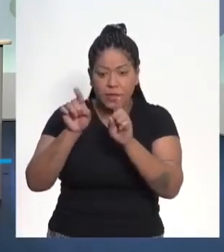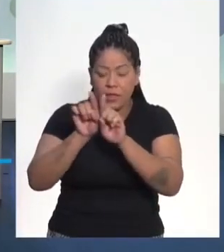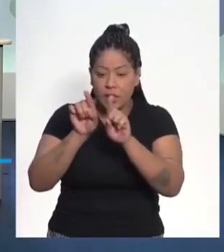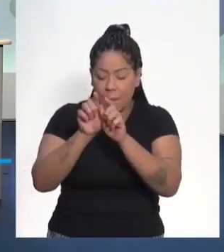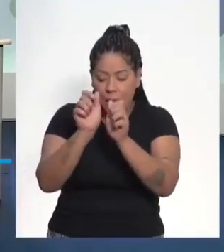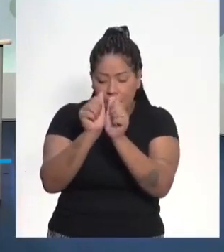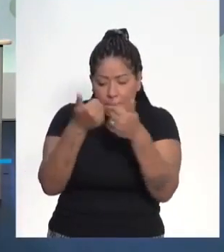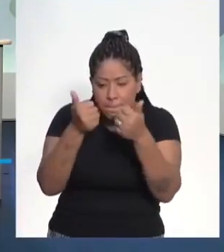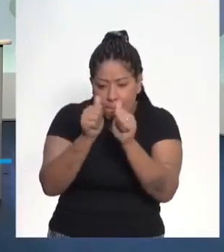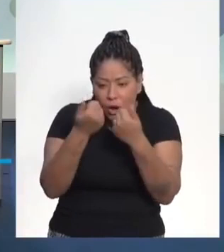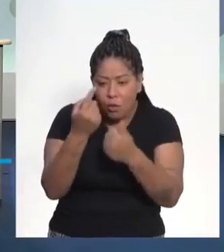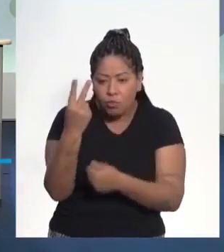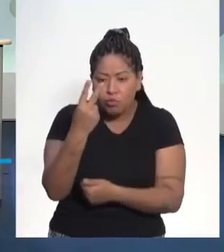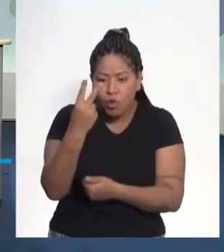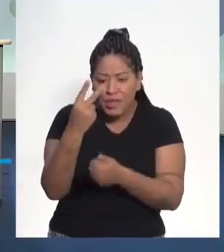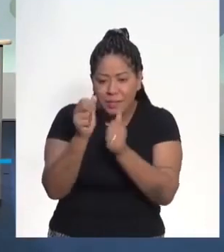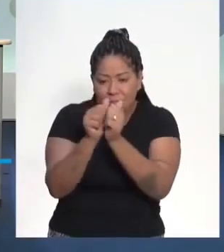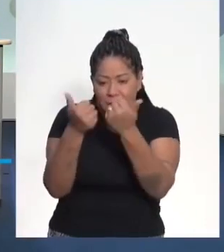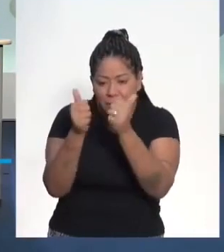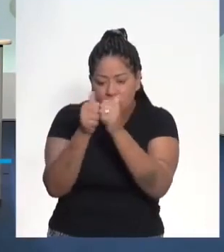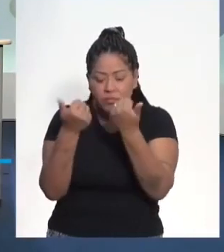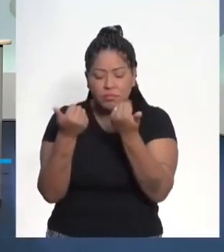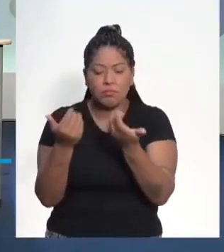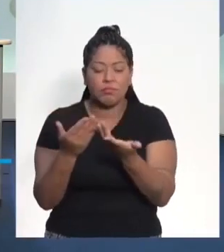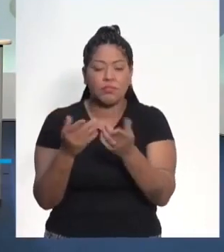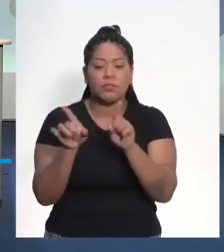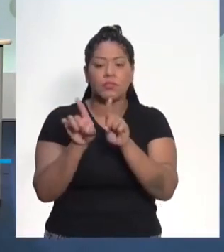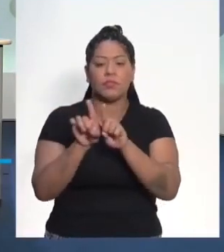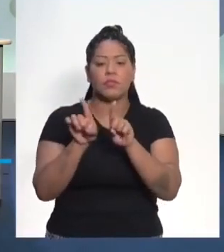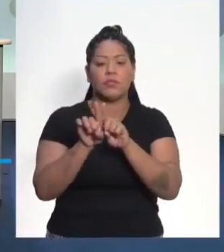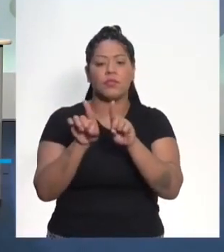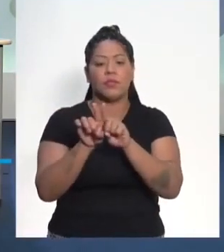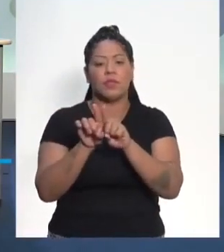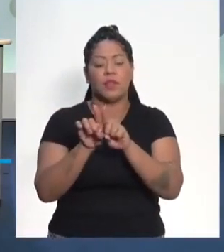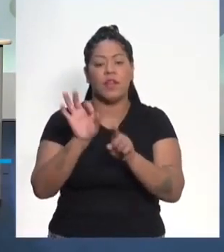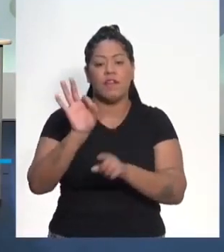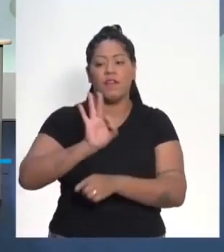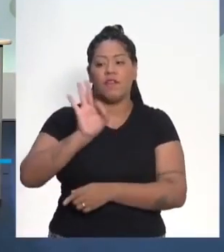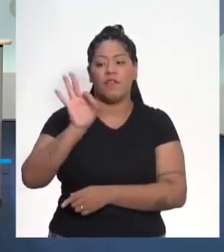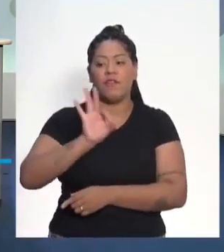pão. São as respostas da Clara Lima. Fração